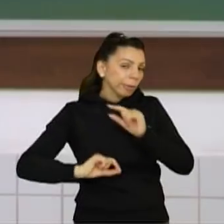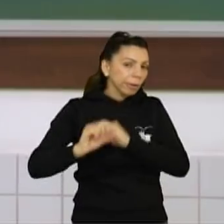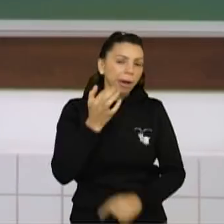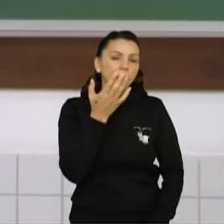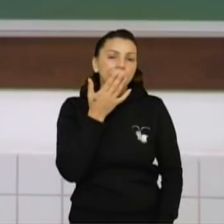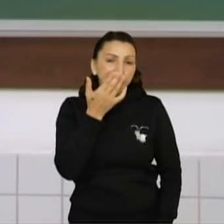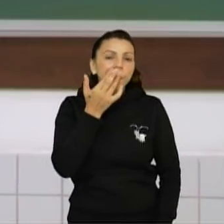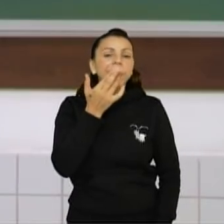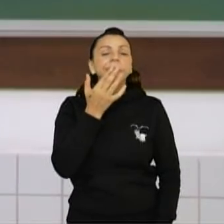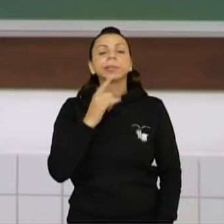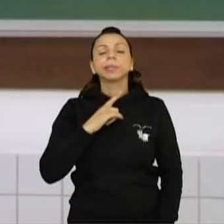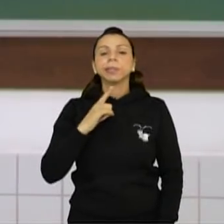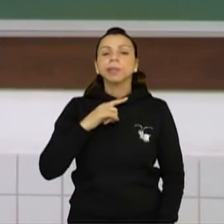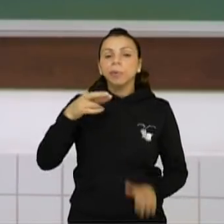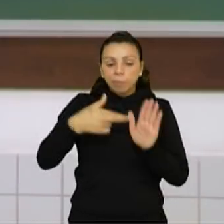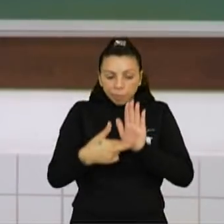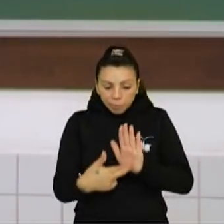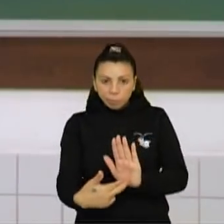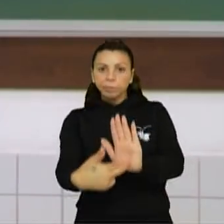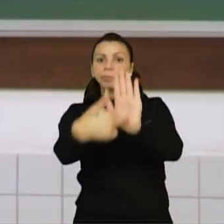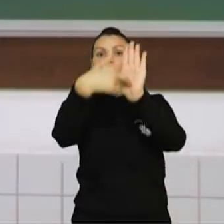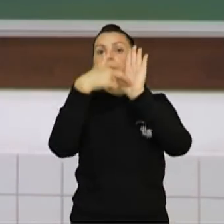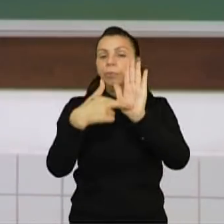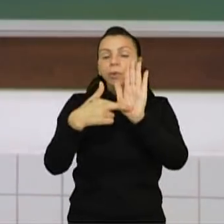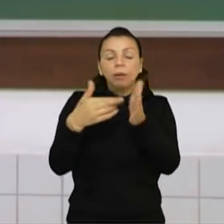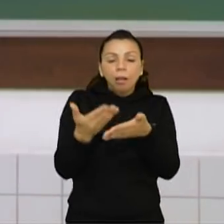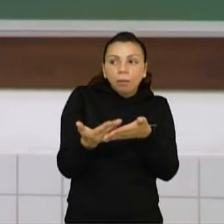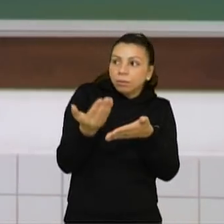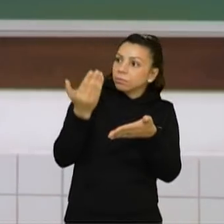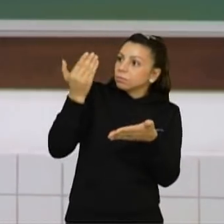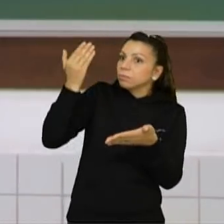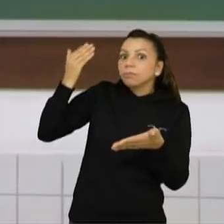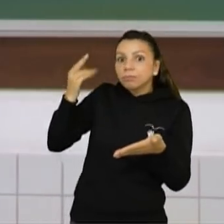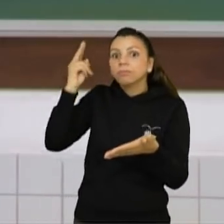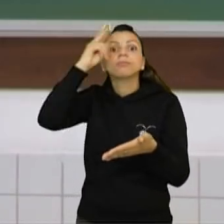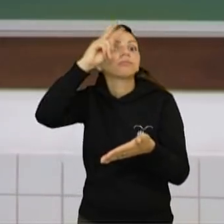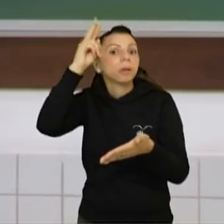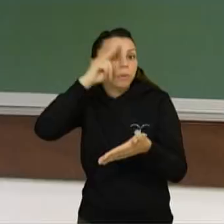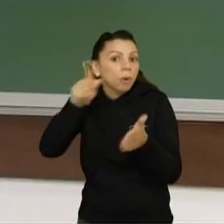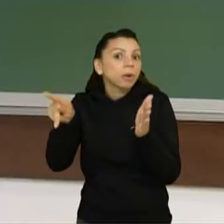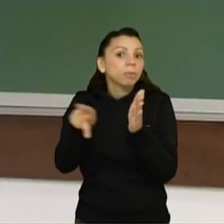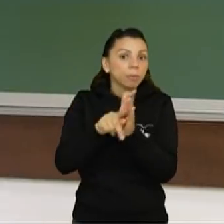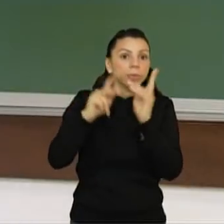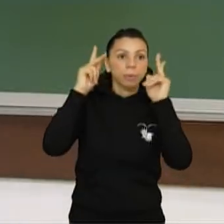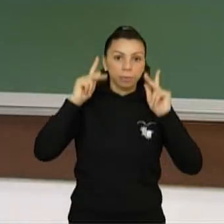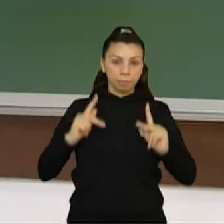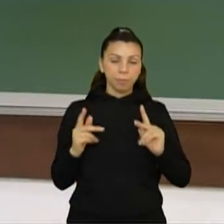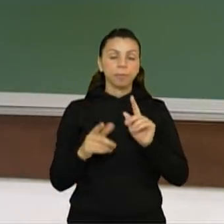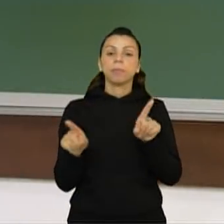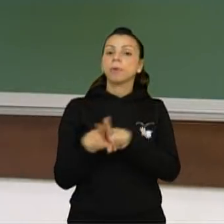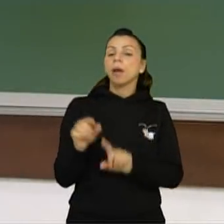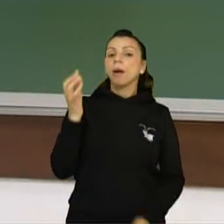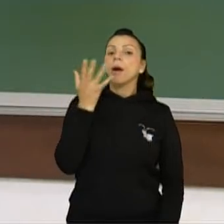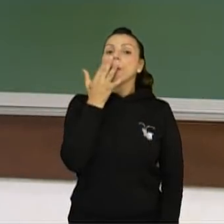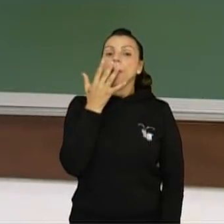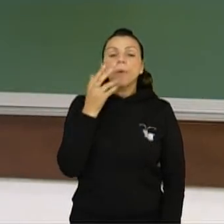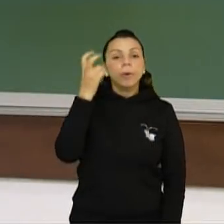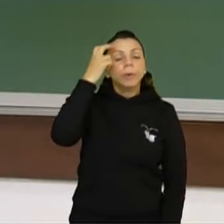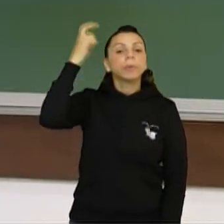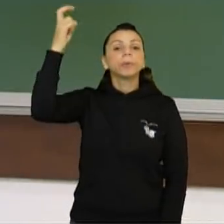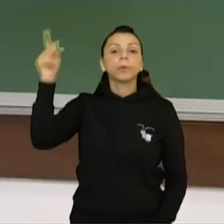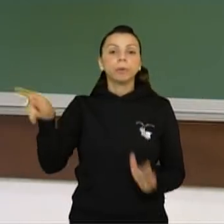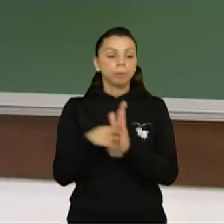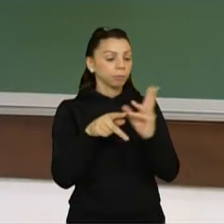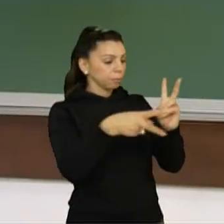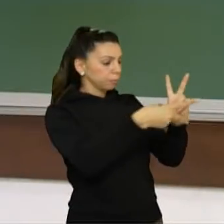já desde o início da história da humanidade, tá? Então, a gente pode ver também em outras culturas. Por exemplo, na cultura indígena,